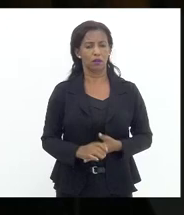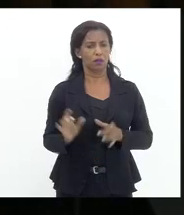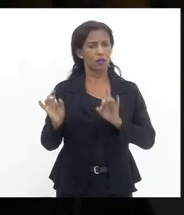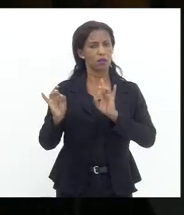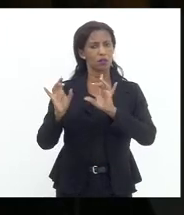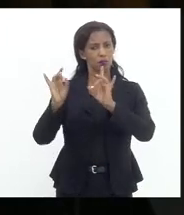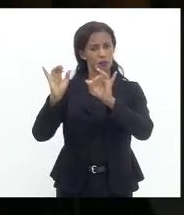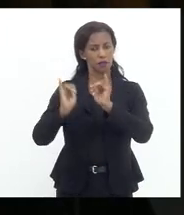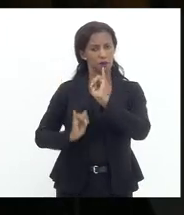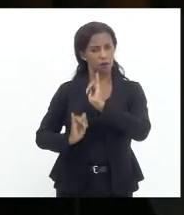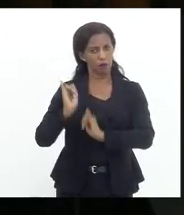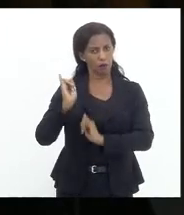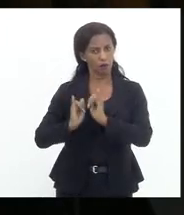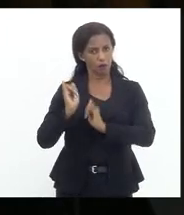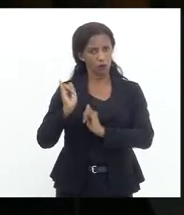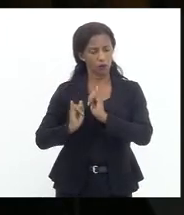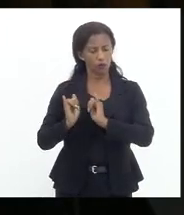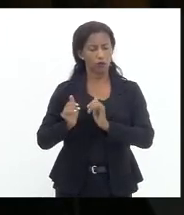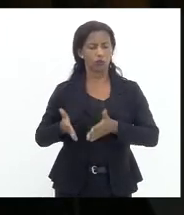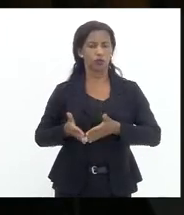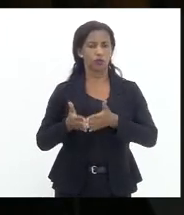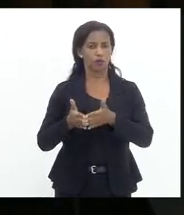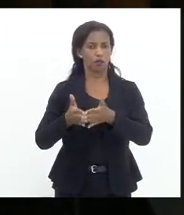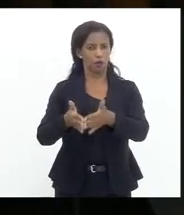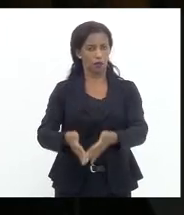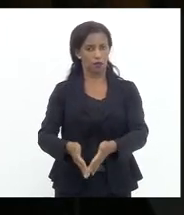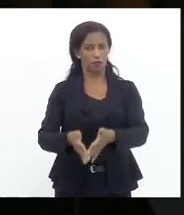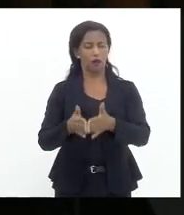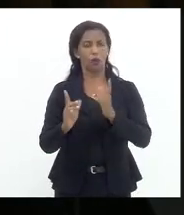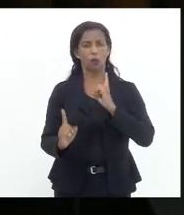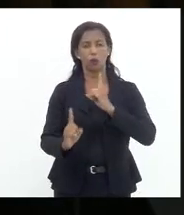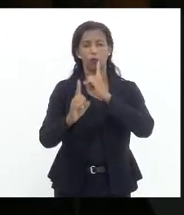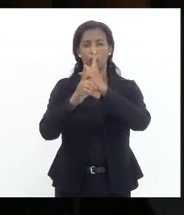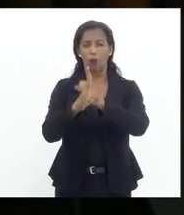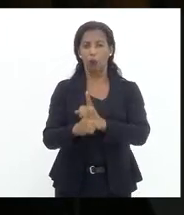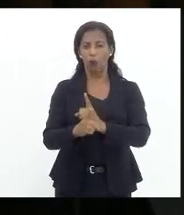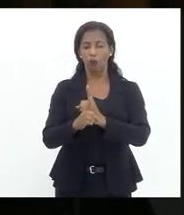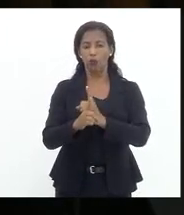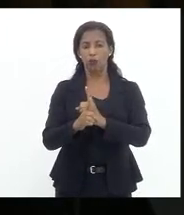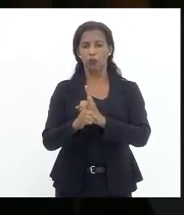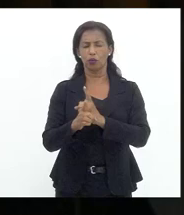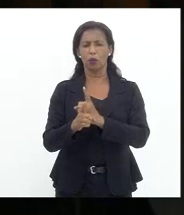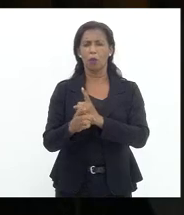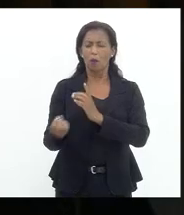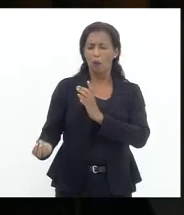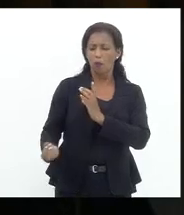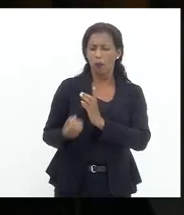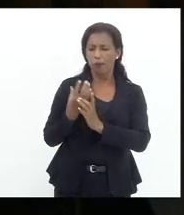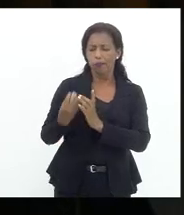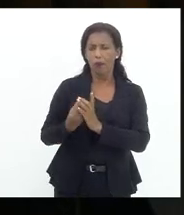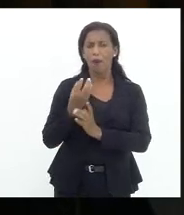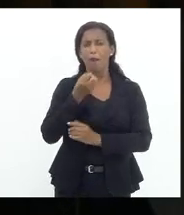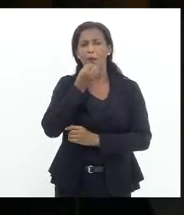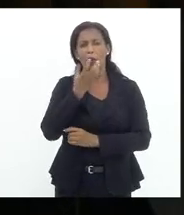Especial da Indústria Naval, por proposição do deputado Valdec, um encontro bastante produtivo com as universidades. E